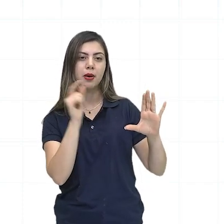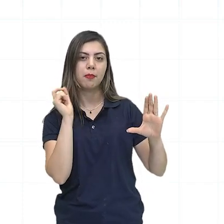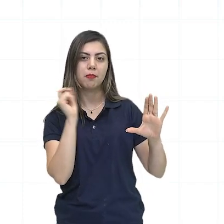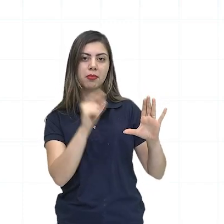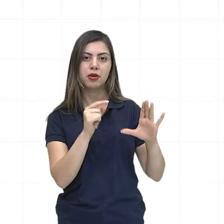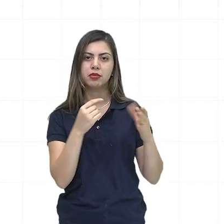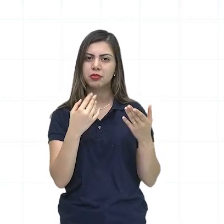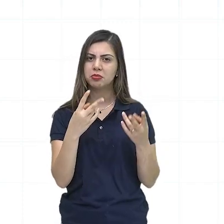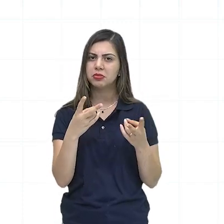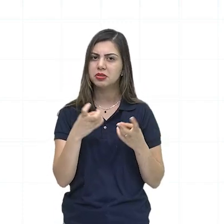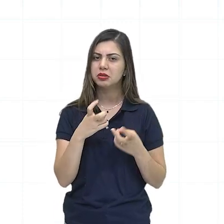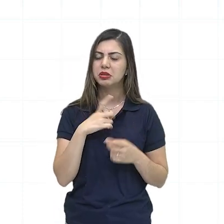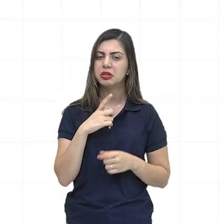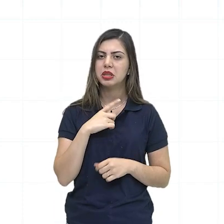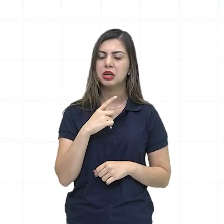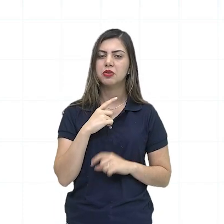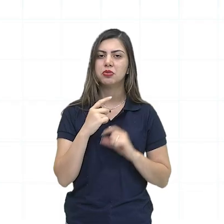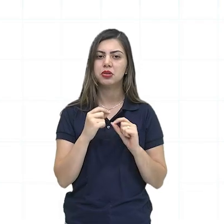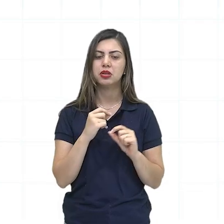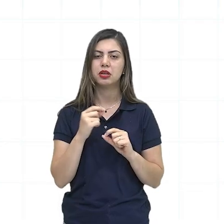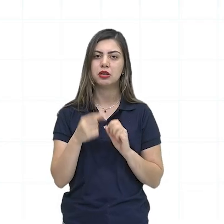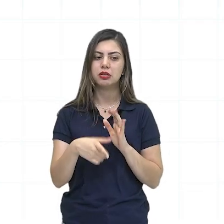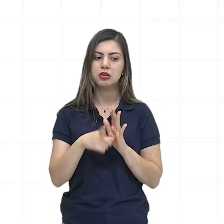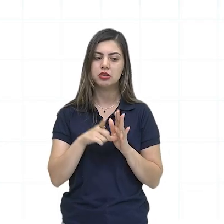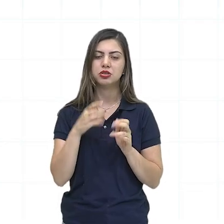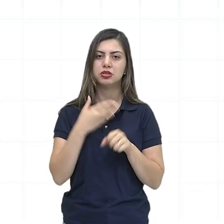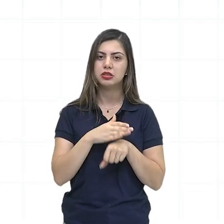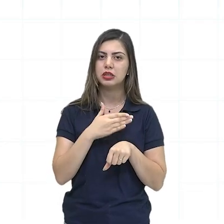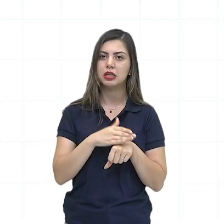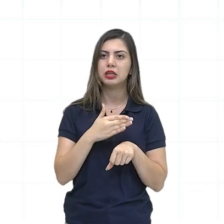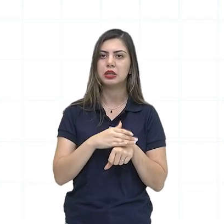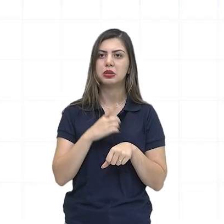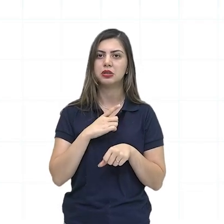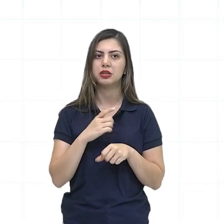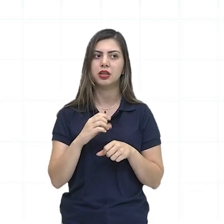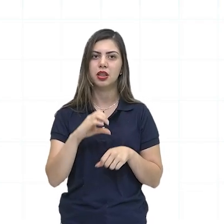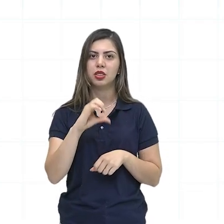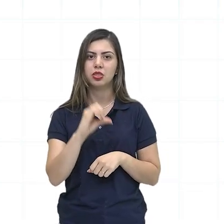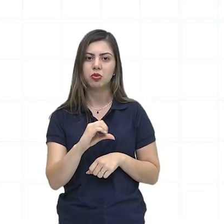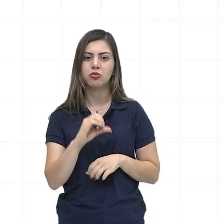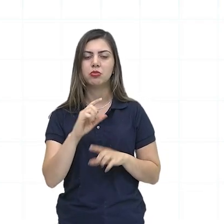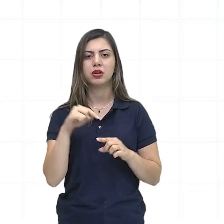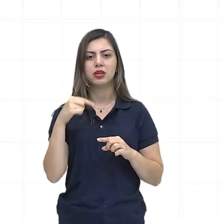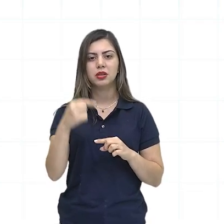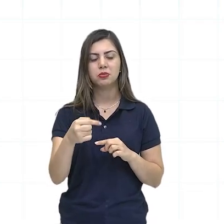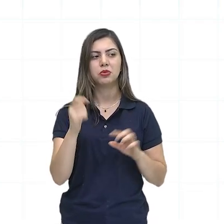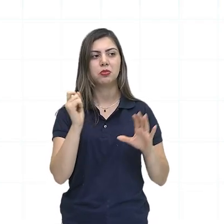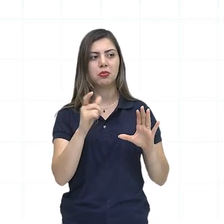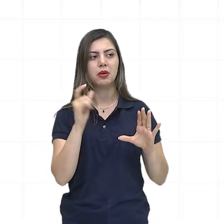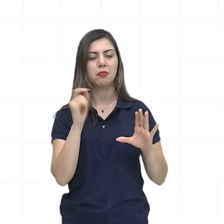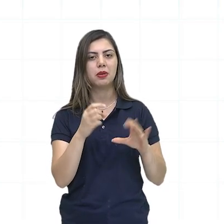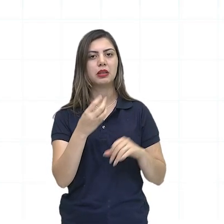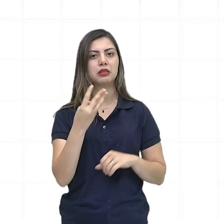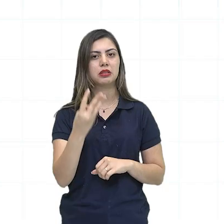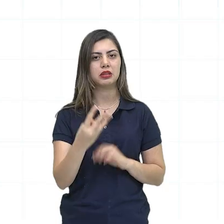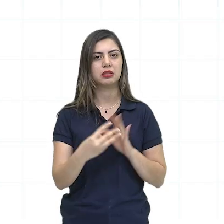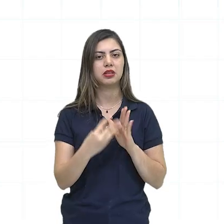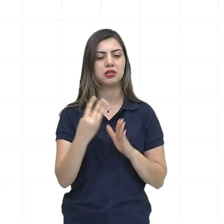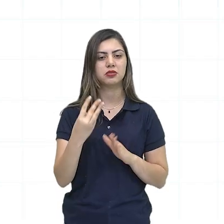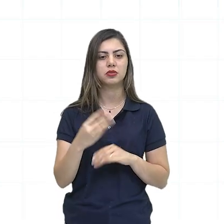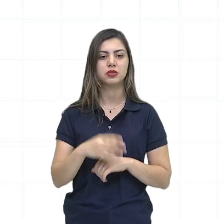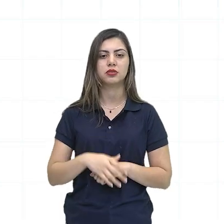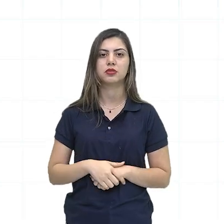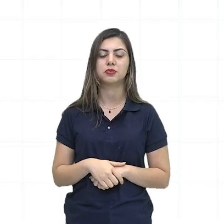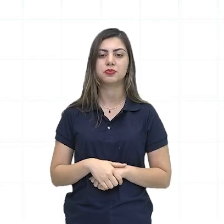são muitos arremessos, né? Desde ali da preparação do aquecimento até a jogada principal. Depois dos